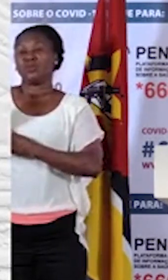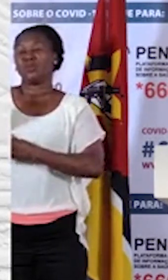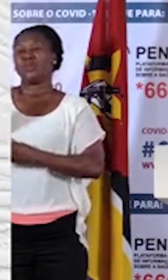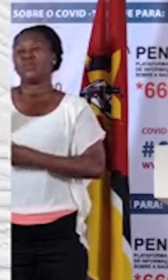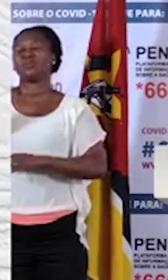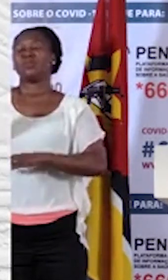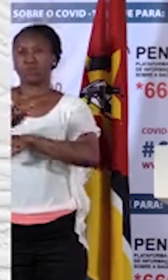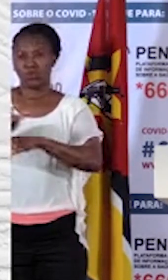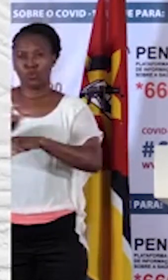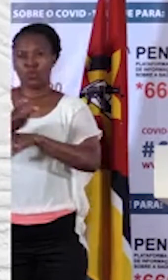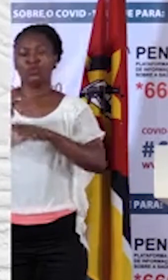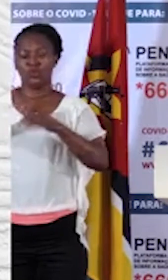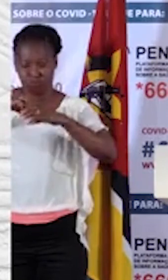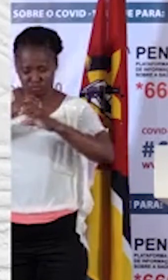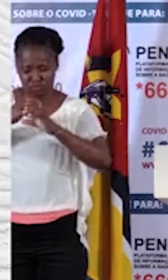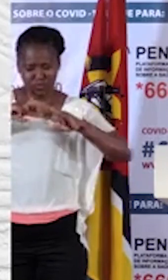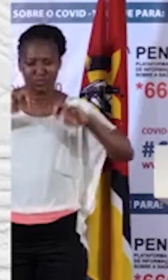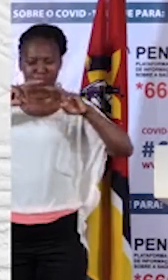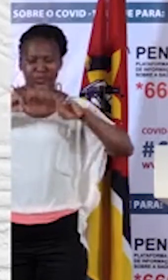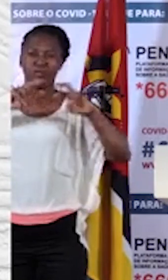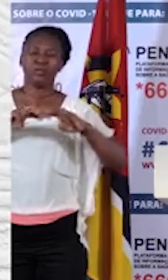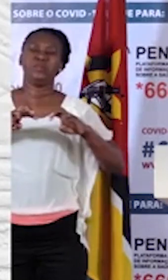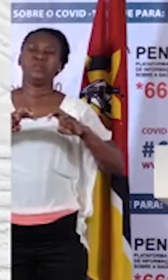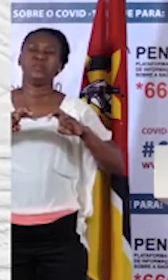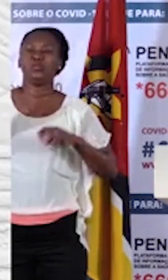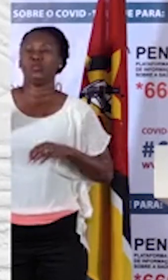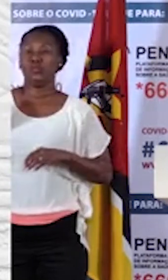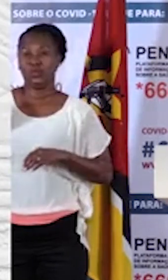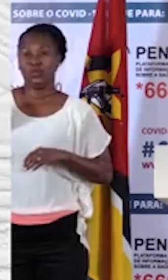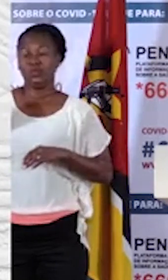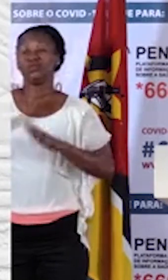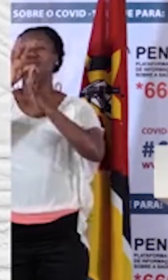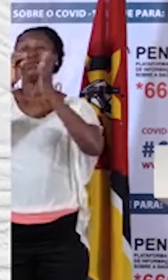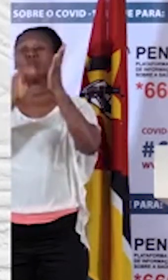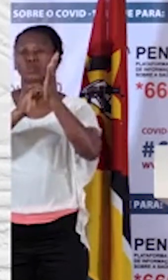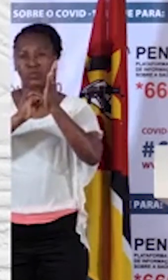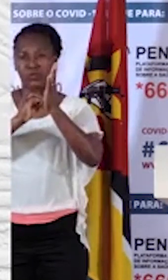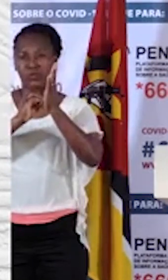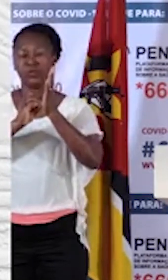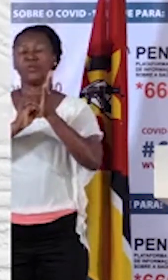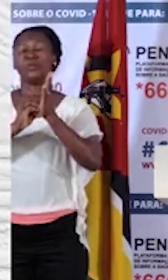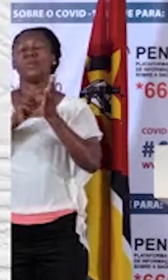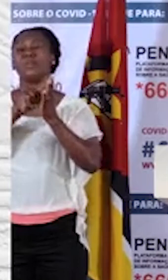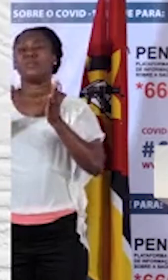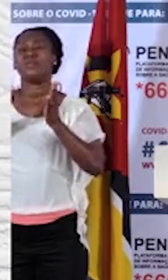As amostras que foram testadas nas últimas 24 horas resultam da vigilância